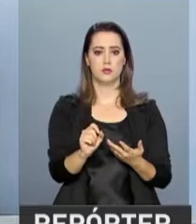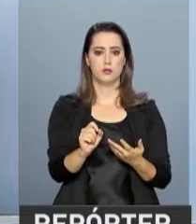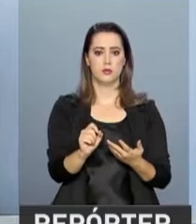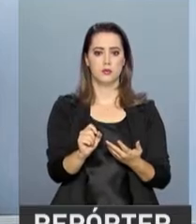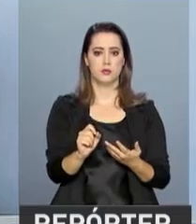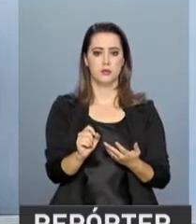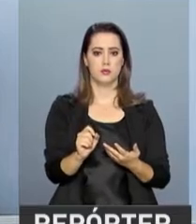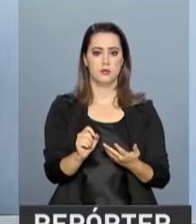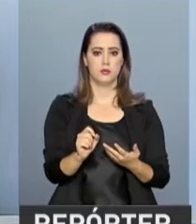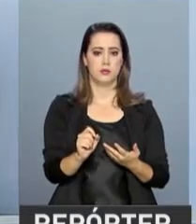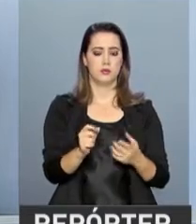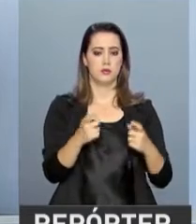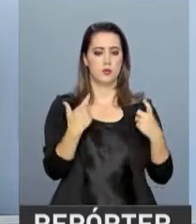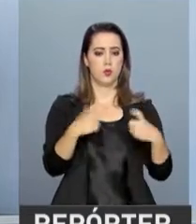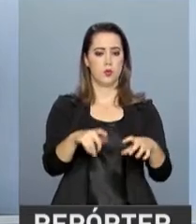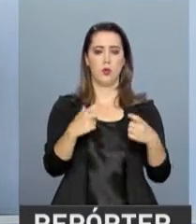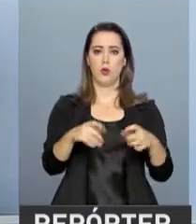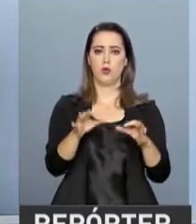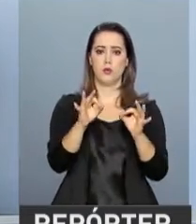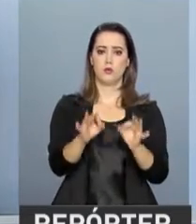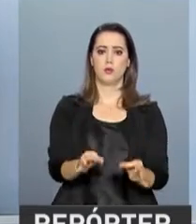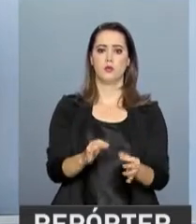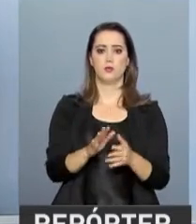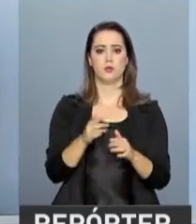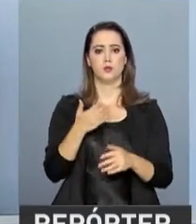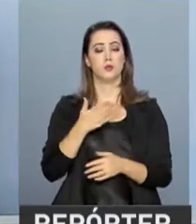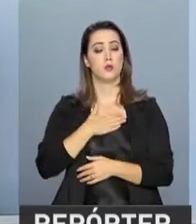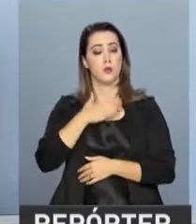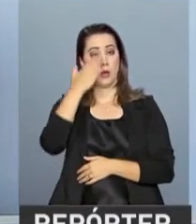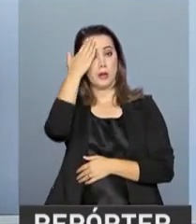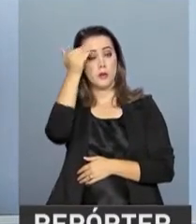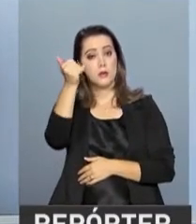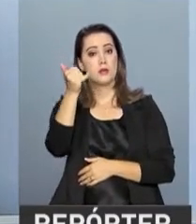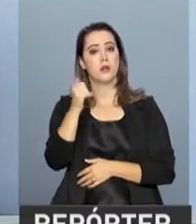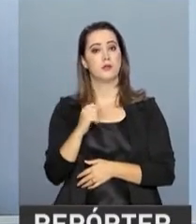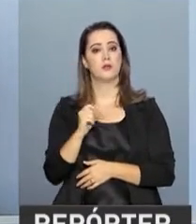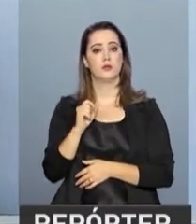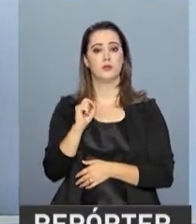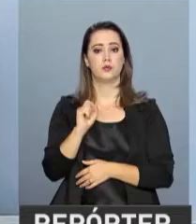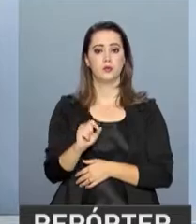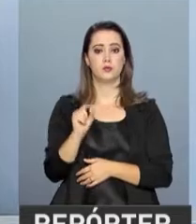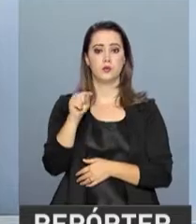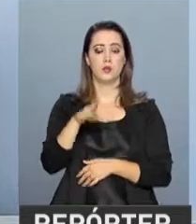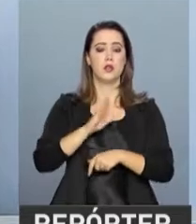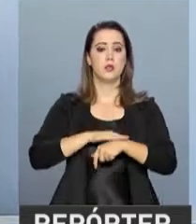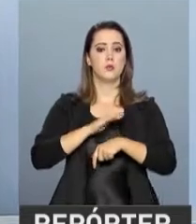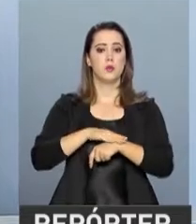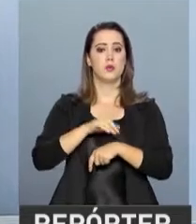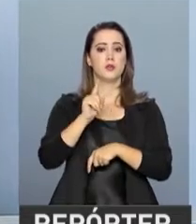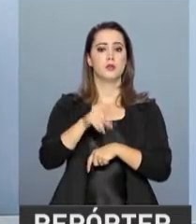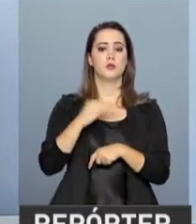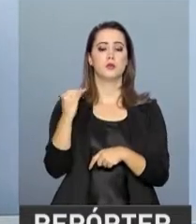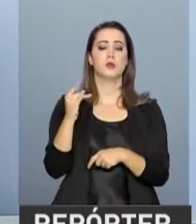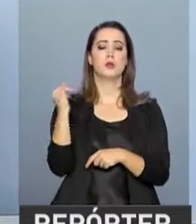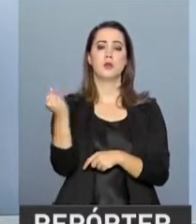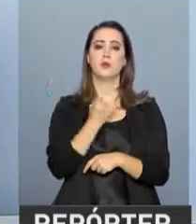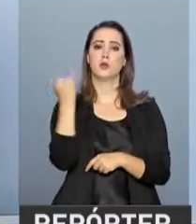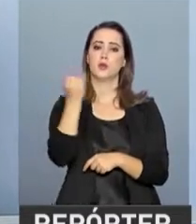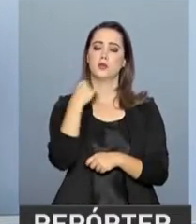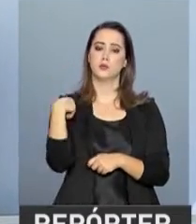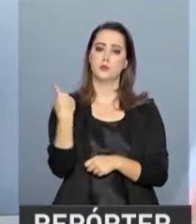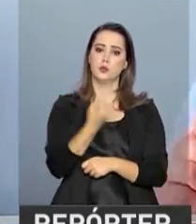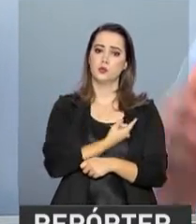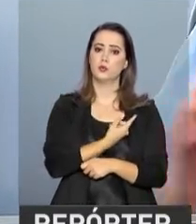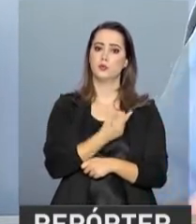a moradia garantida eu sei que esse momento é um momento muito importante